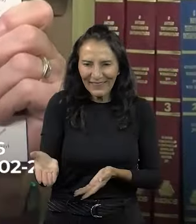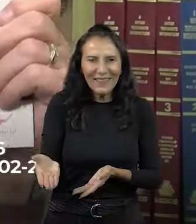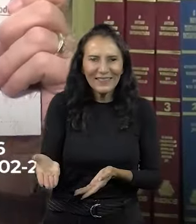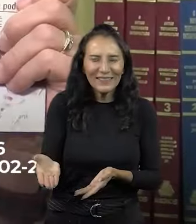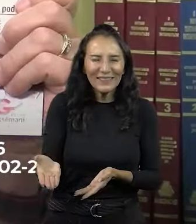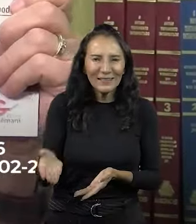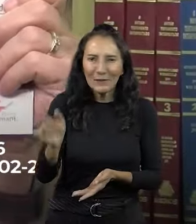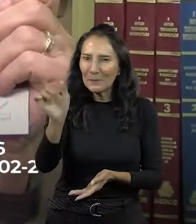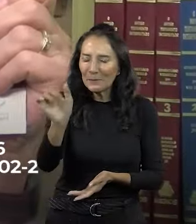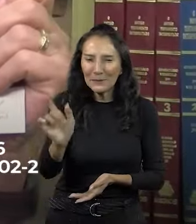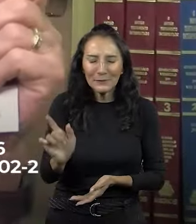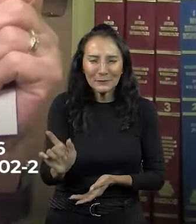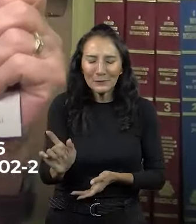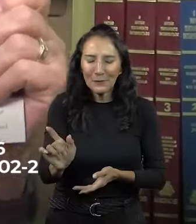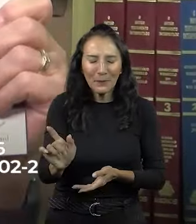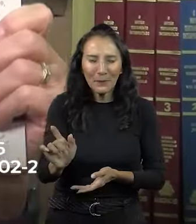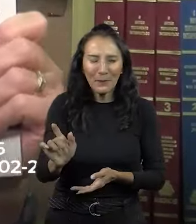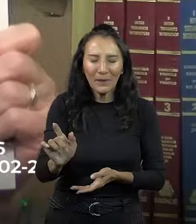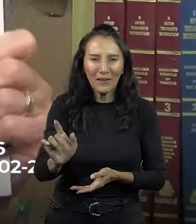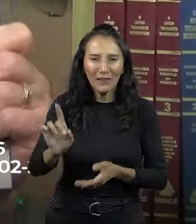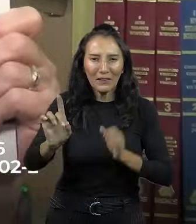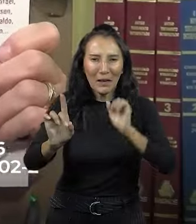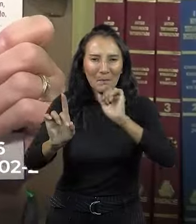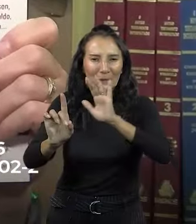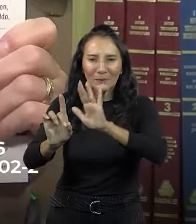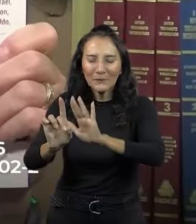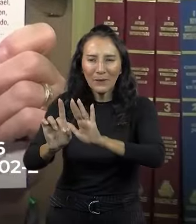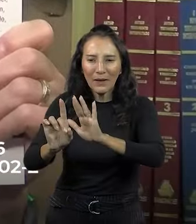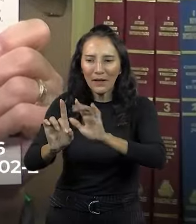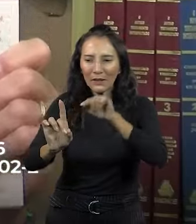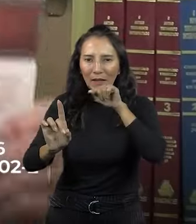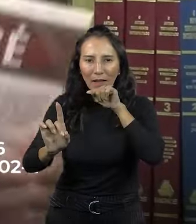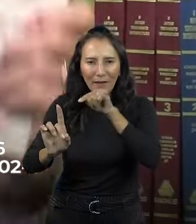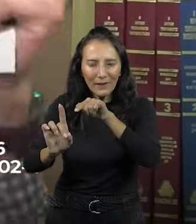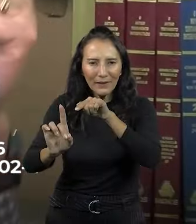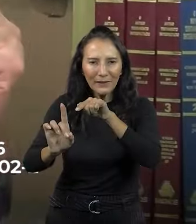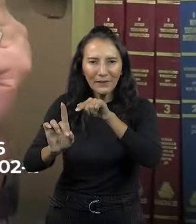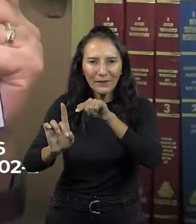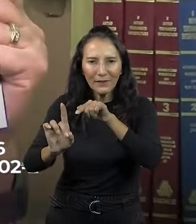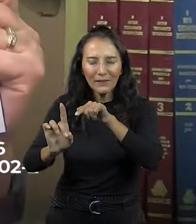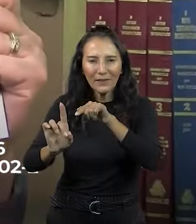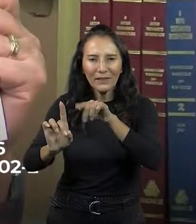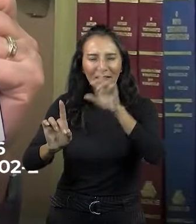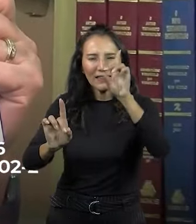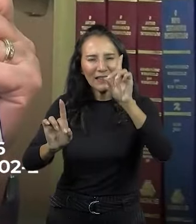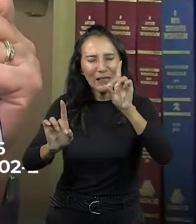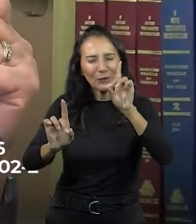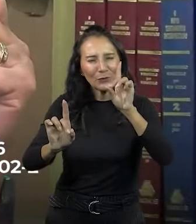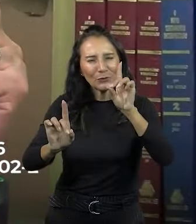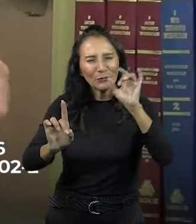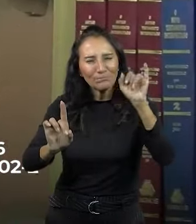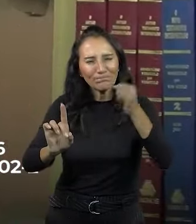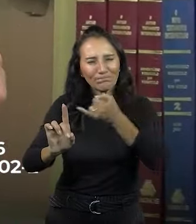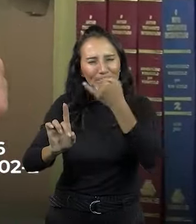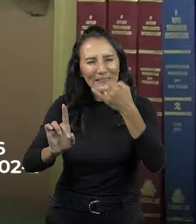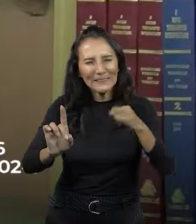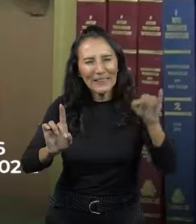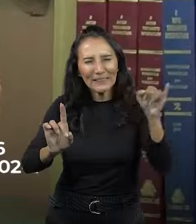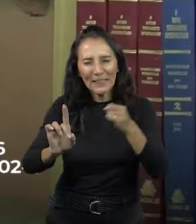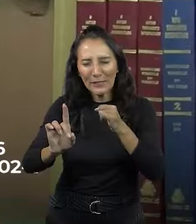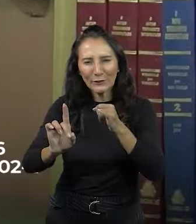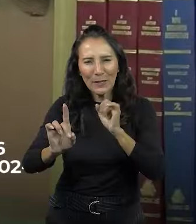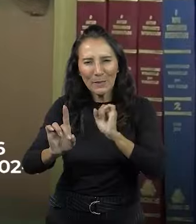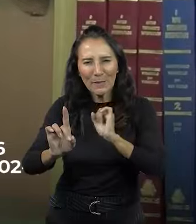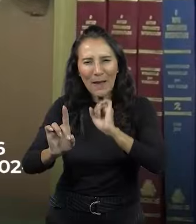Deus para restauração da sua família é o que eu entendi que Deus queria de mim eu entendi